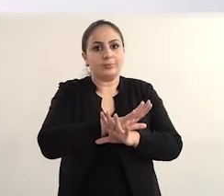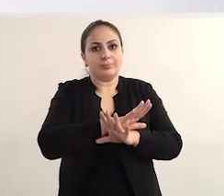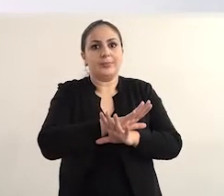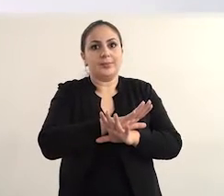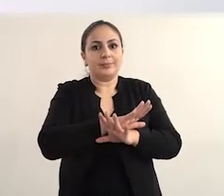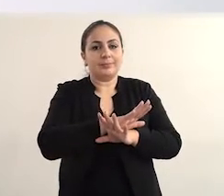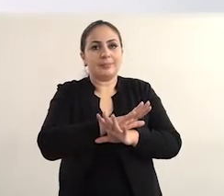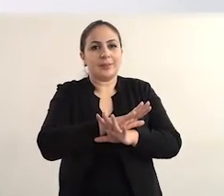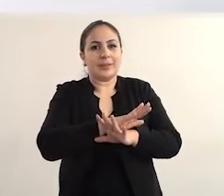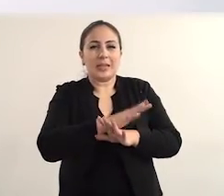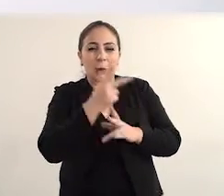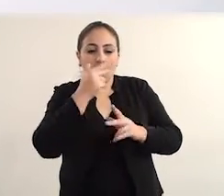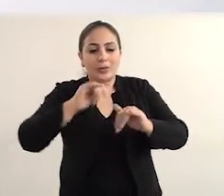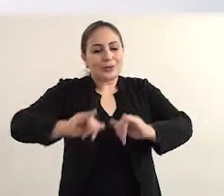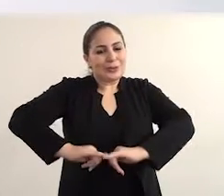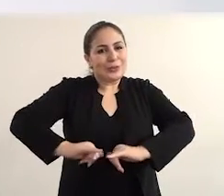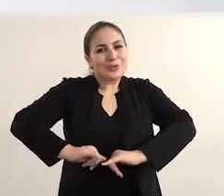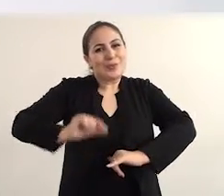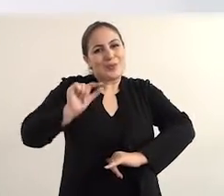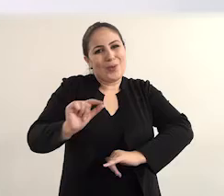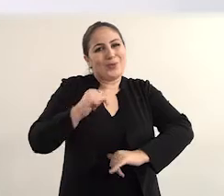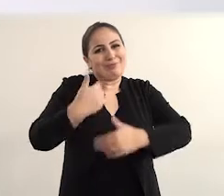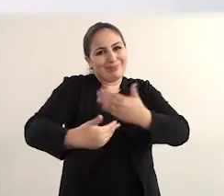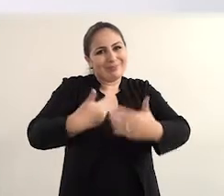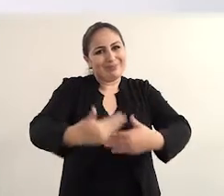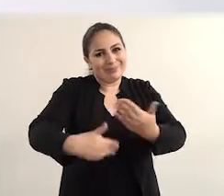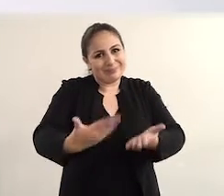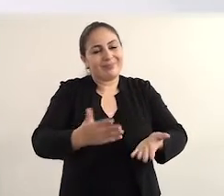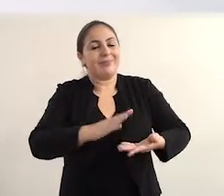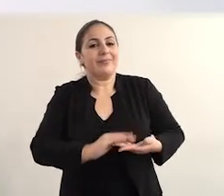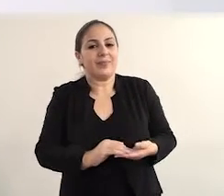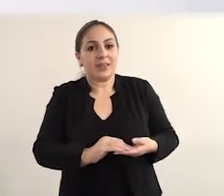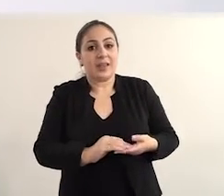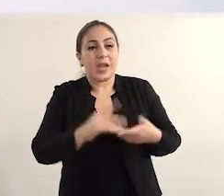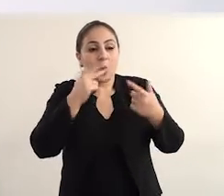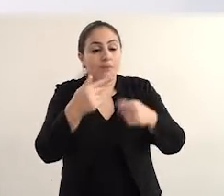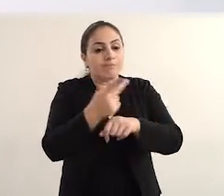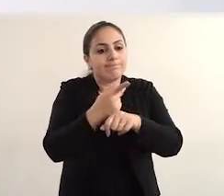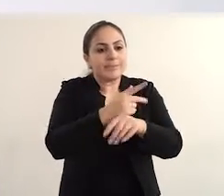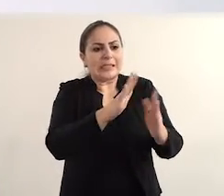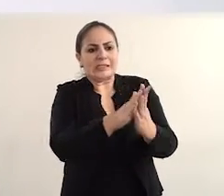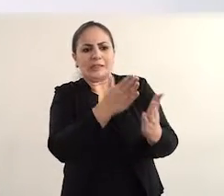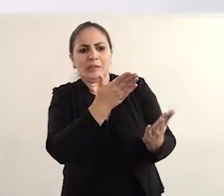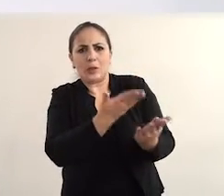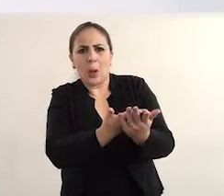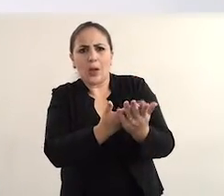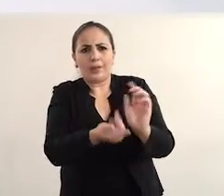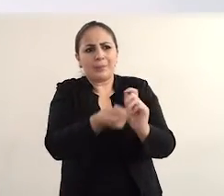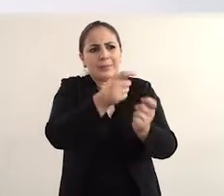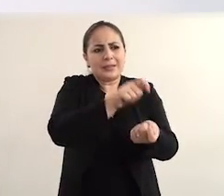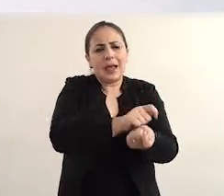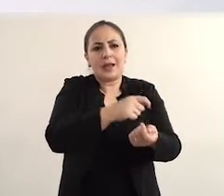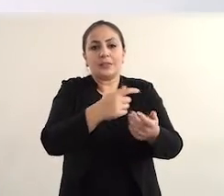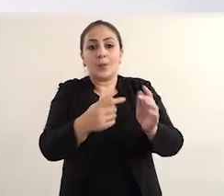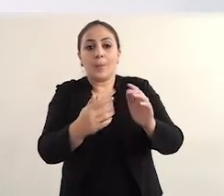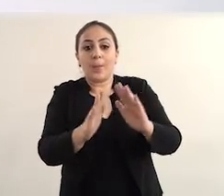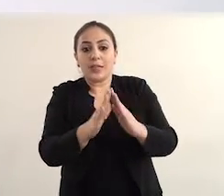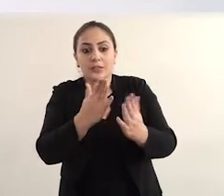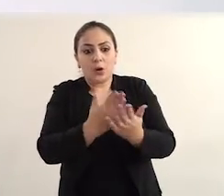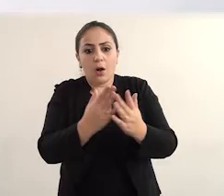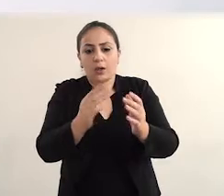para sofrer um pouco nesse processo, né? Procurar uma escola adaptada, uma escola que